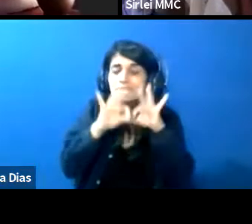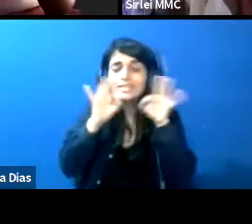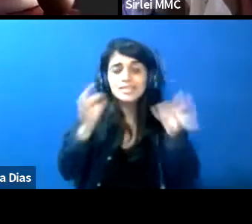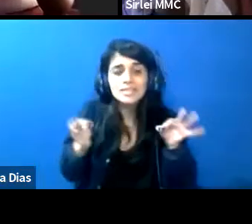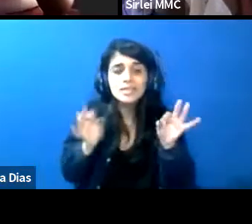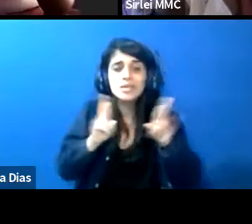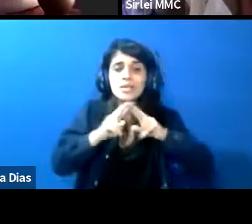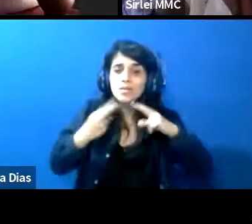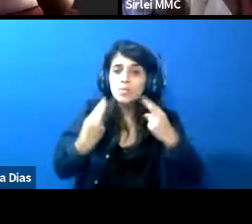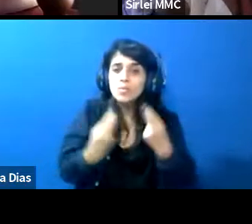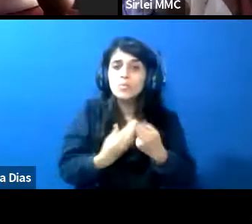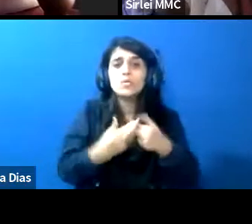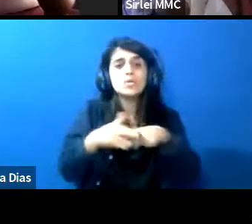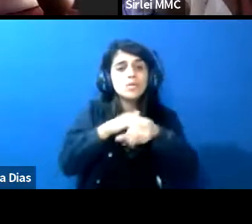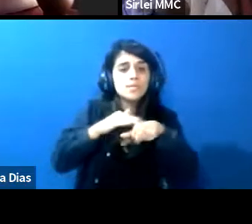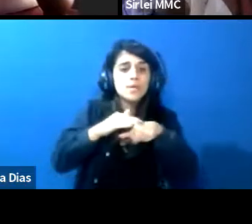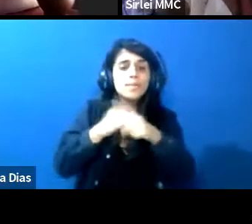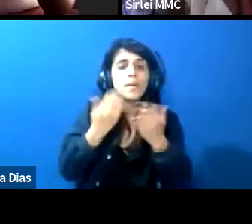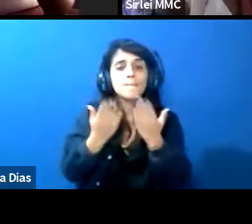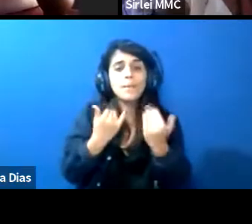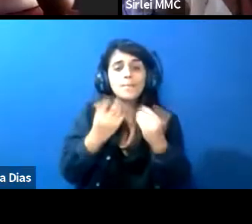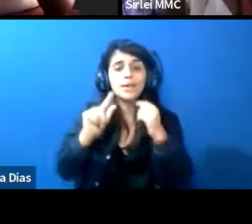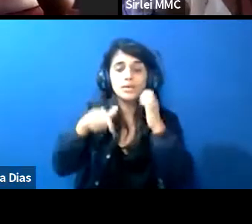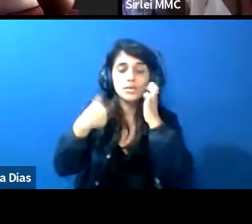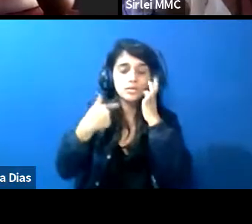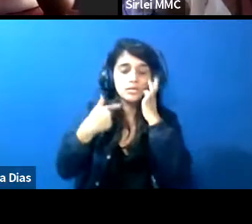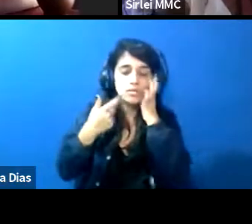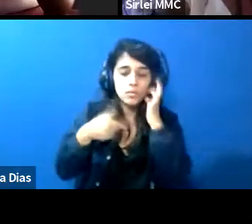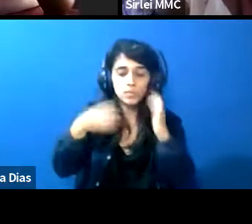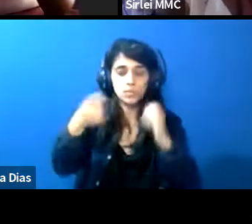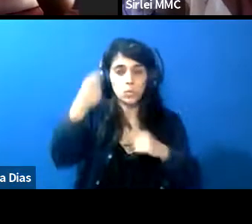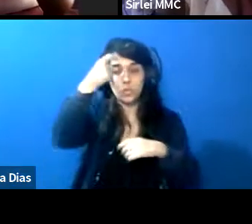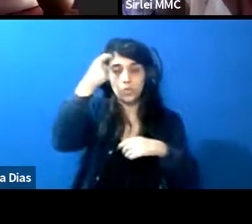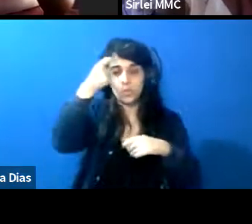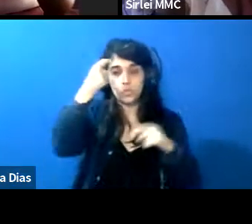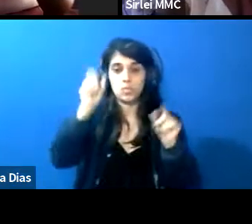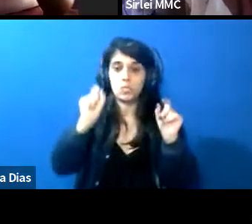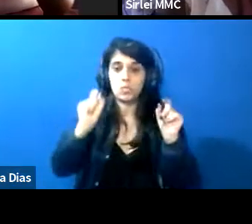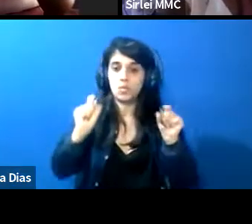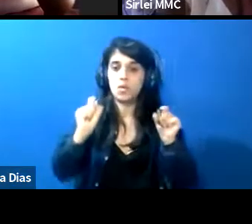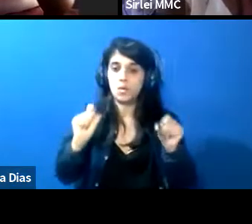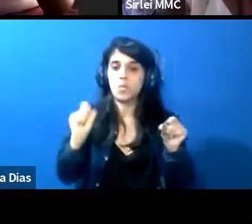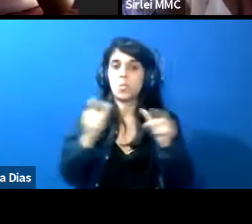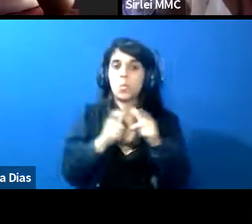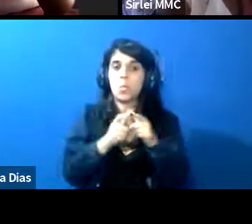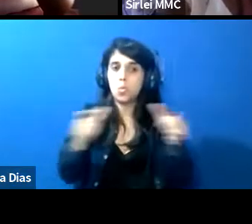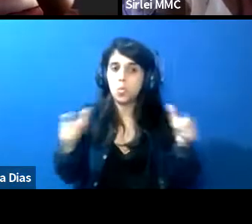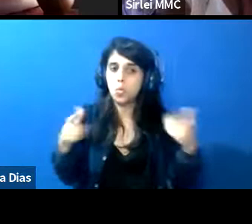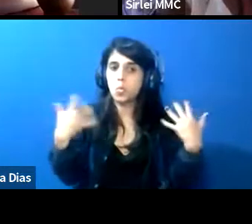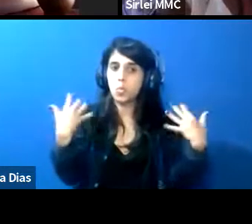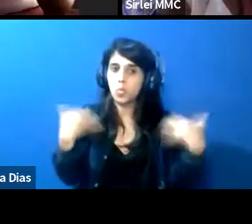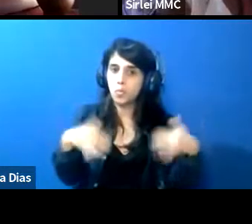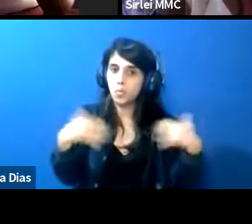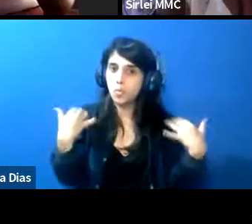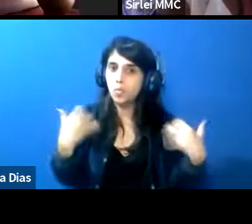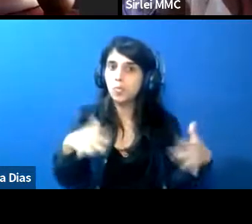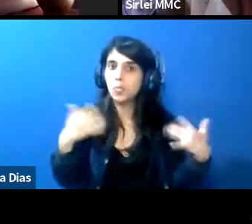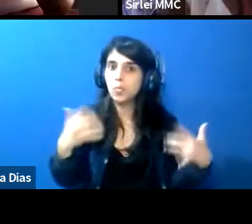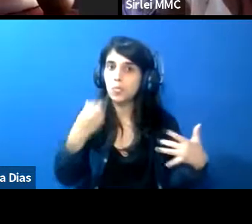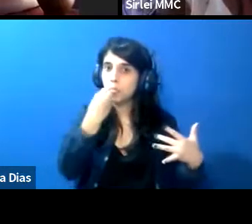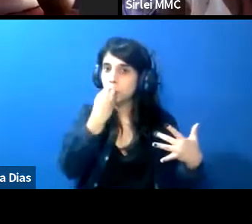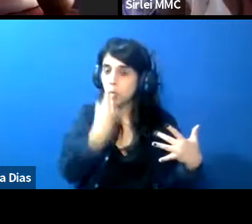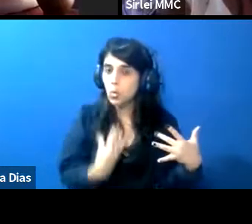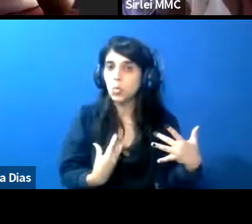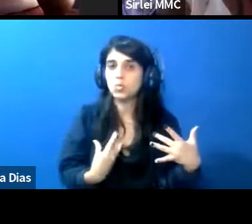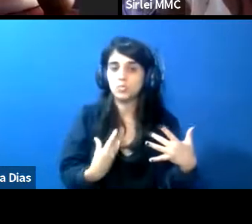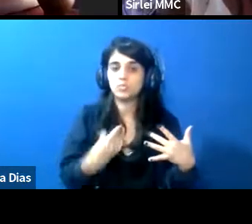reunindo, conversando, e depois a gente começa a ter ciência de que isso tem uma amplidão maior do que a gente pensa e que tem